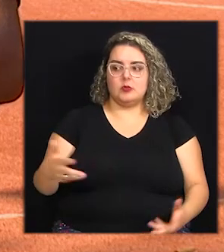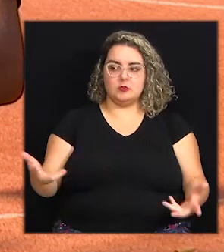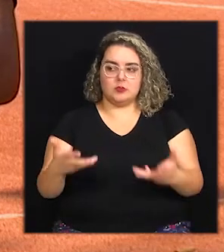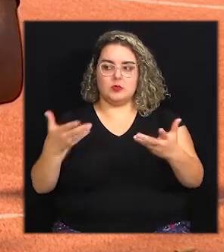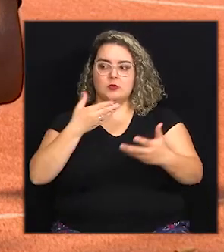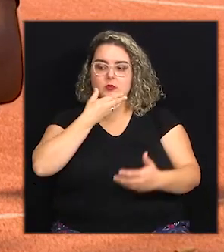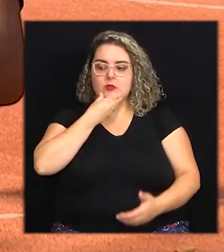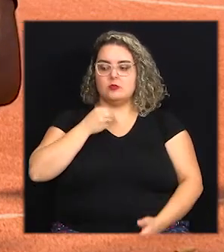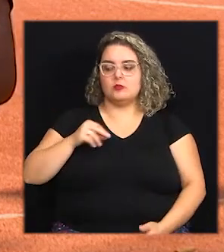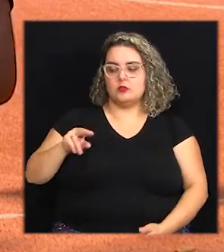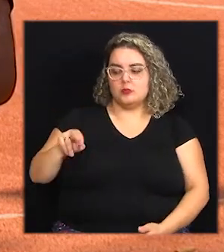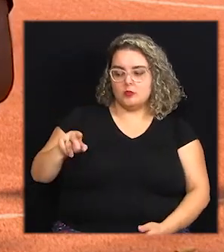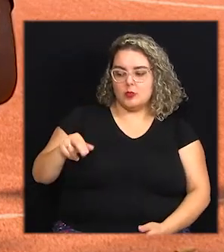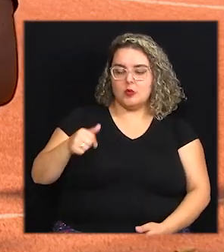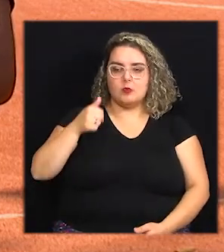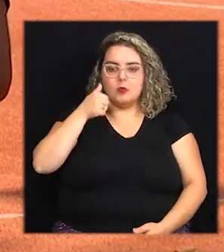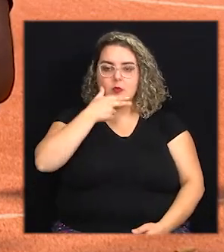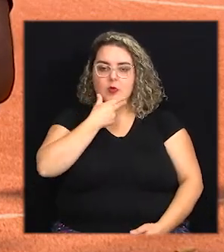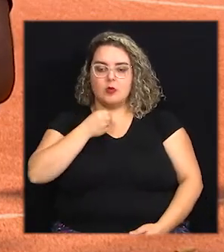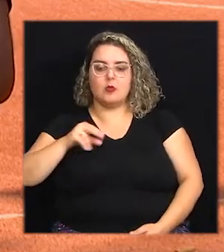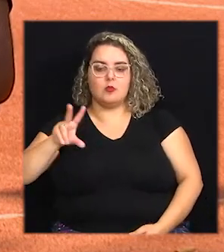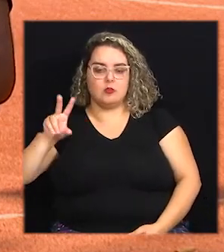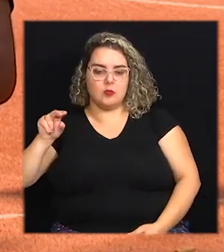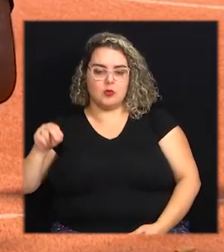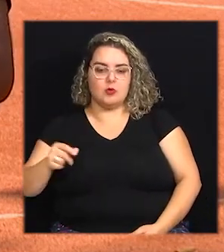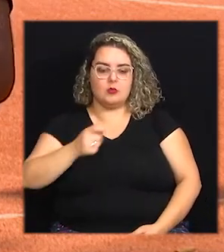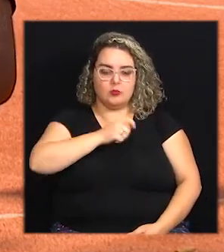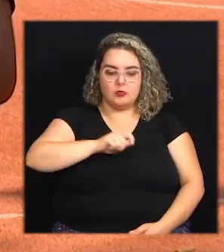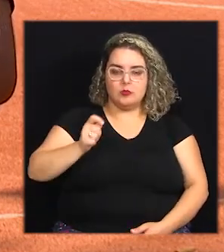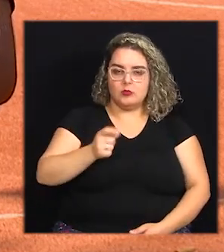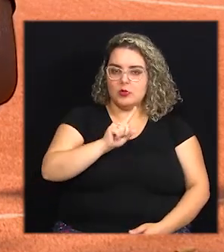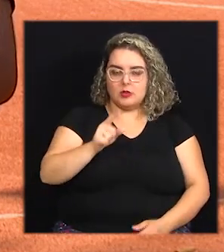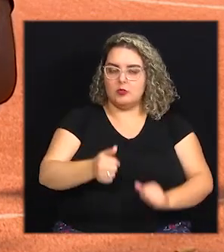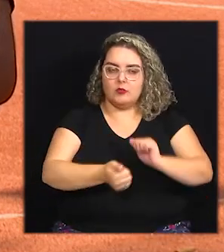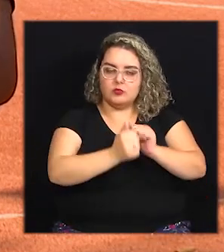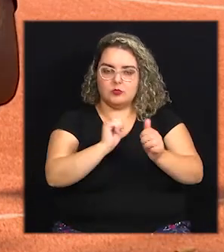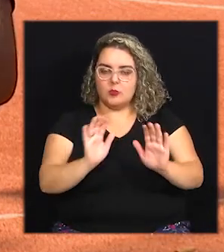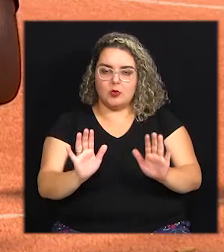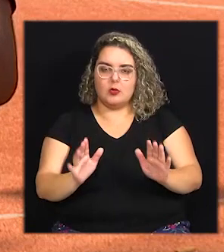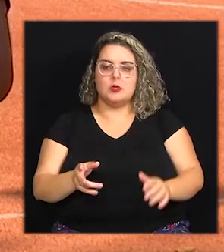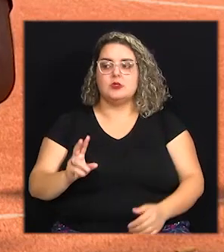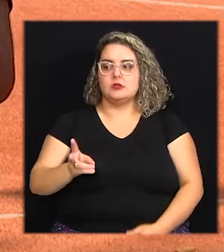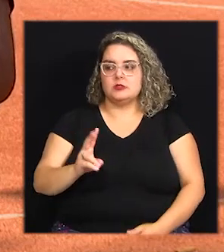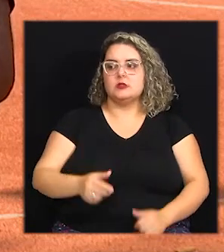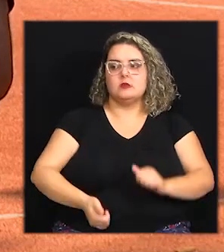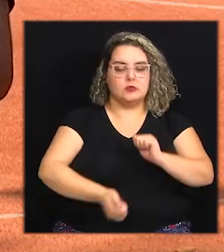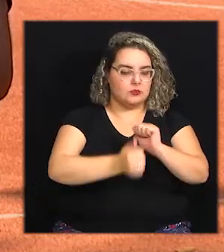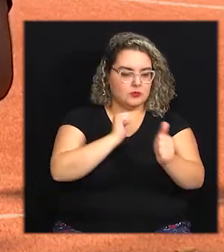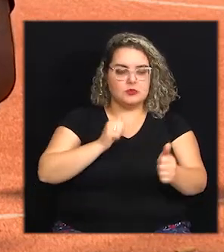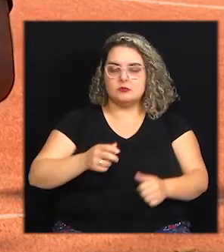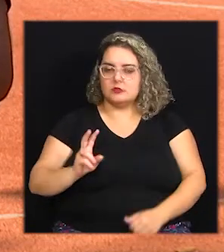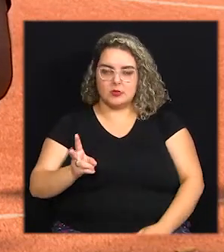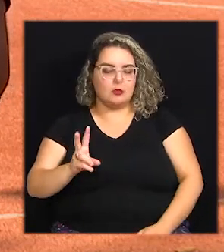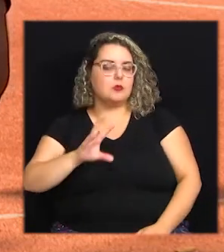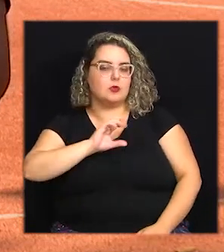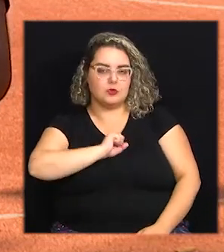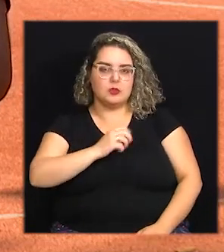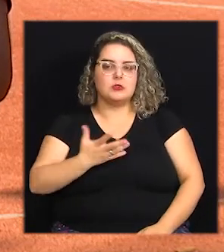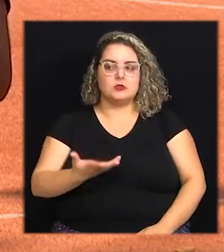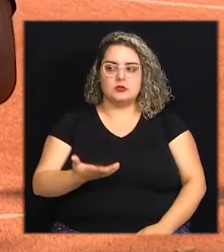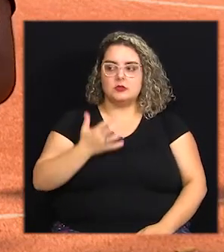irmão e do meu avô e acabei indo pro tênis, não pro futebol, mas sempre joguei futebol também, assim, sempre gostei de